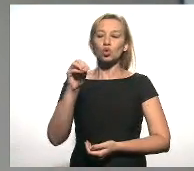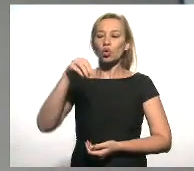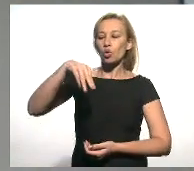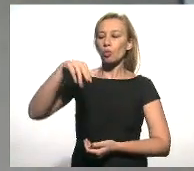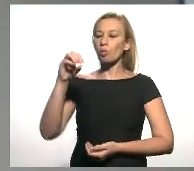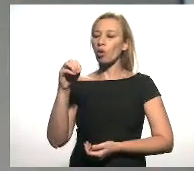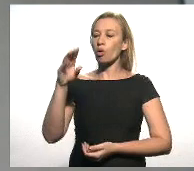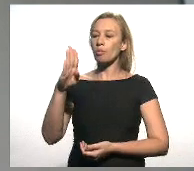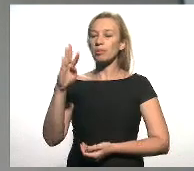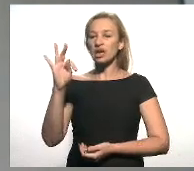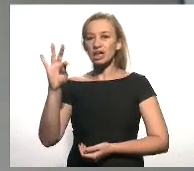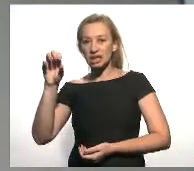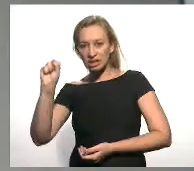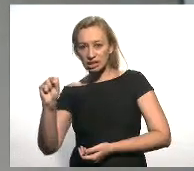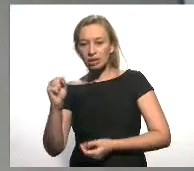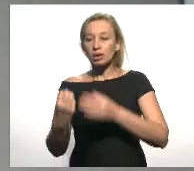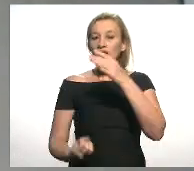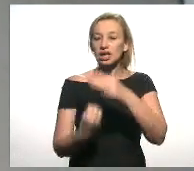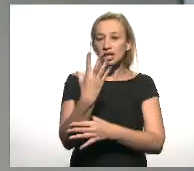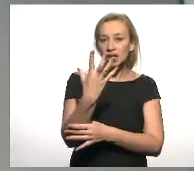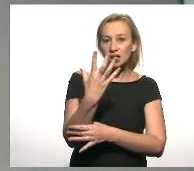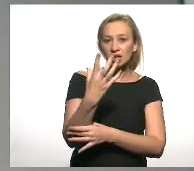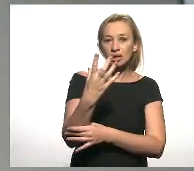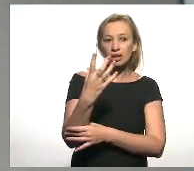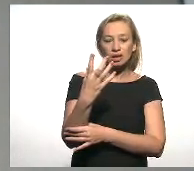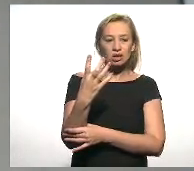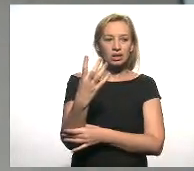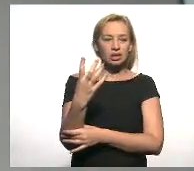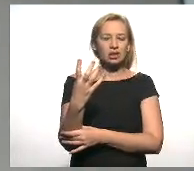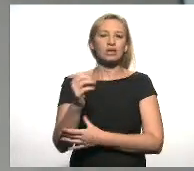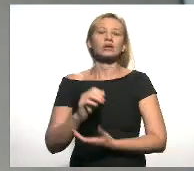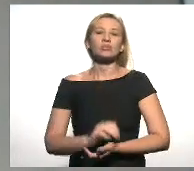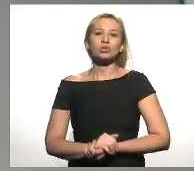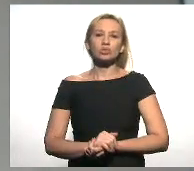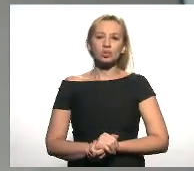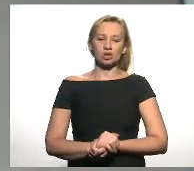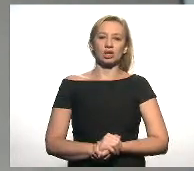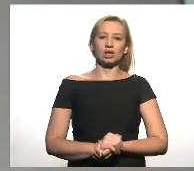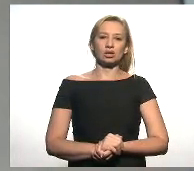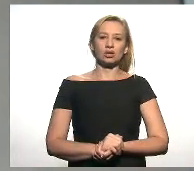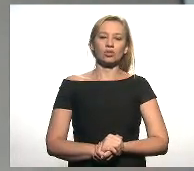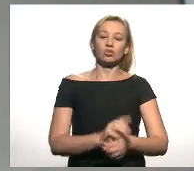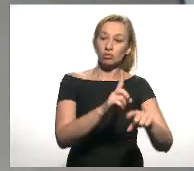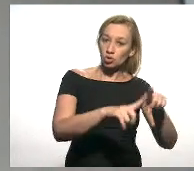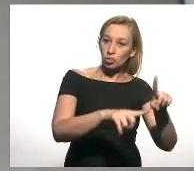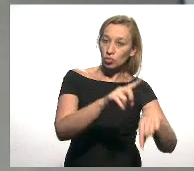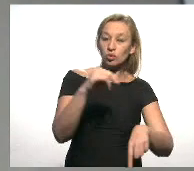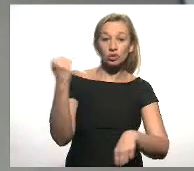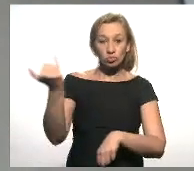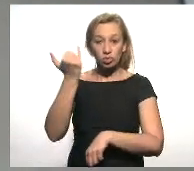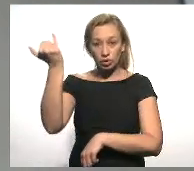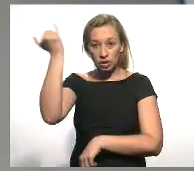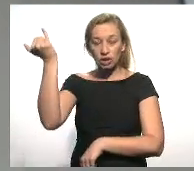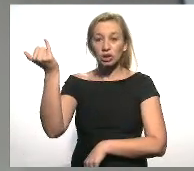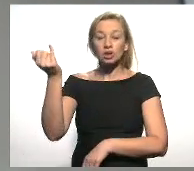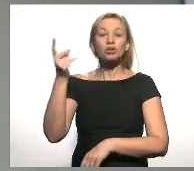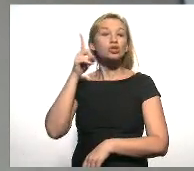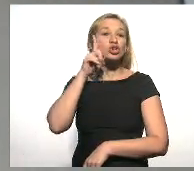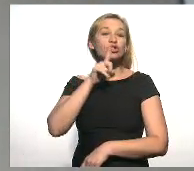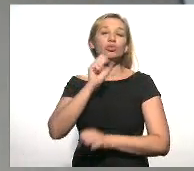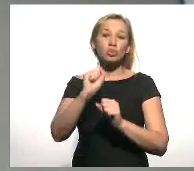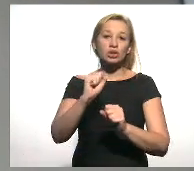produzir respiradores em larga escala para dar um suporte para que os Estados Unidos pudessem enfrentar a